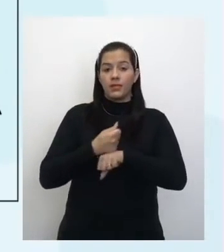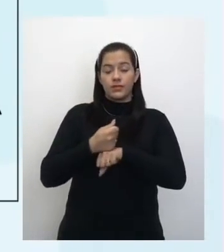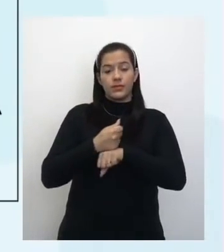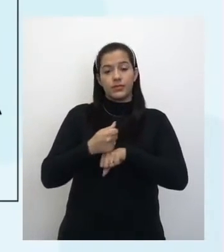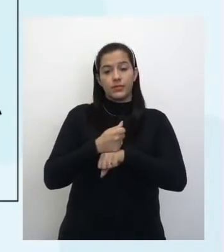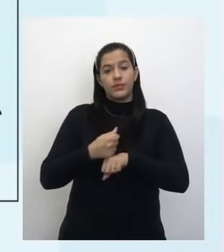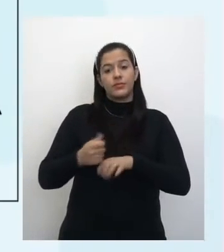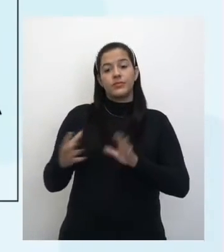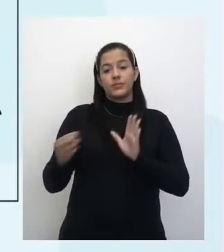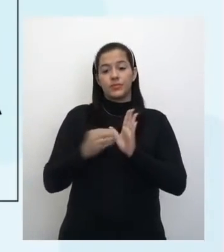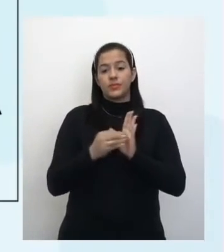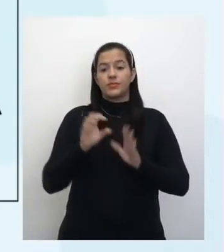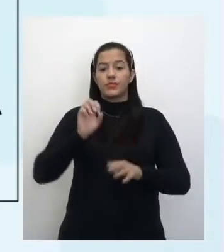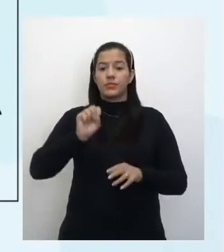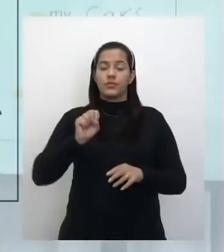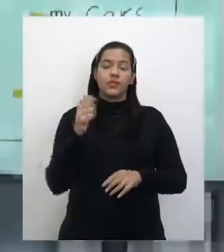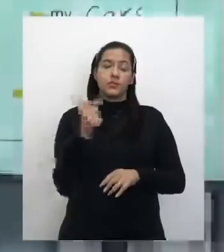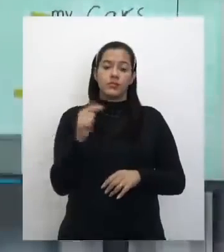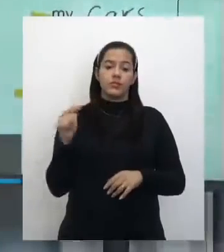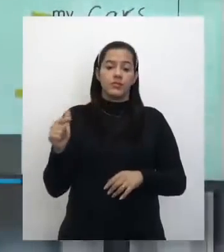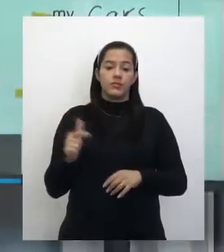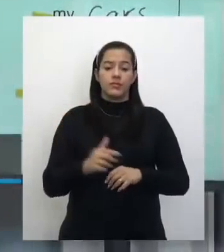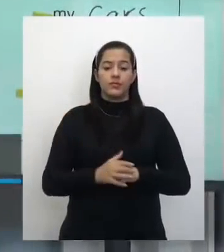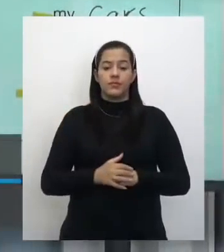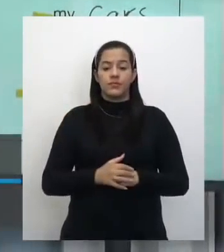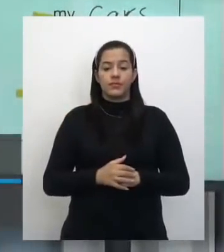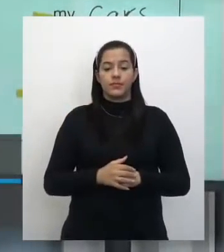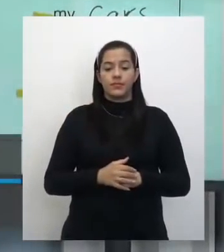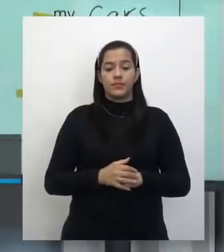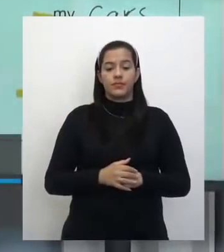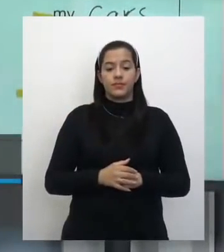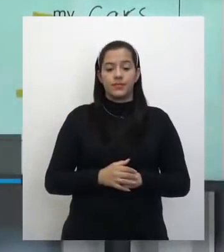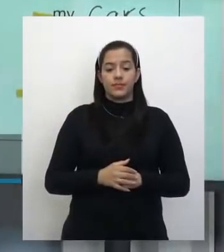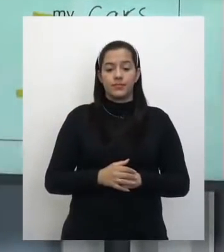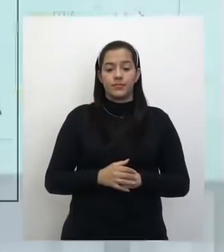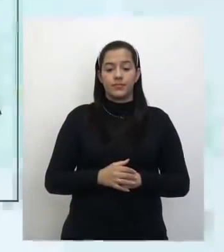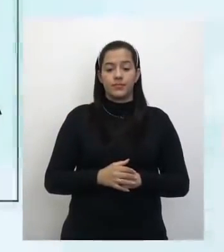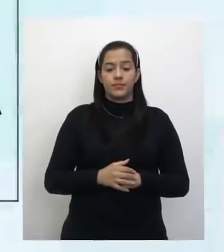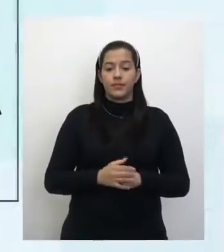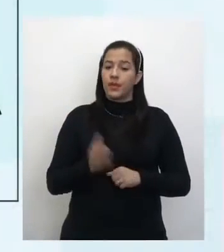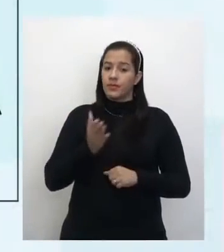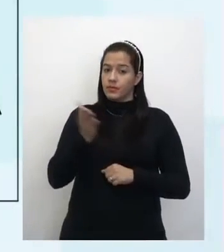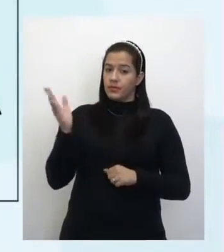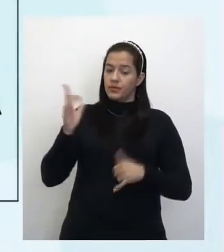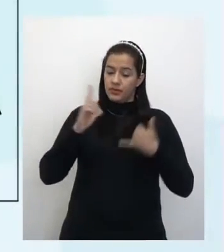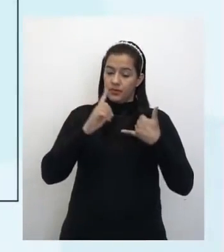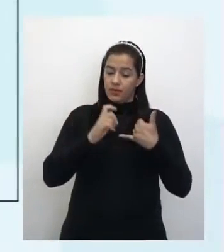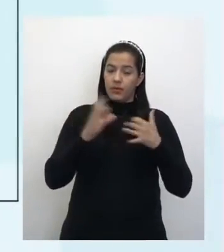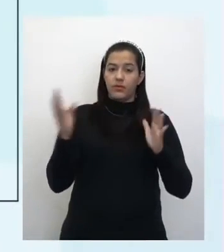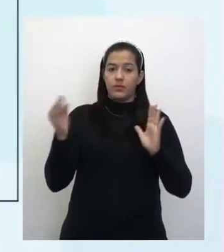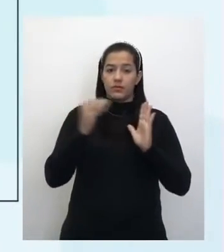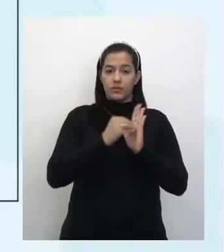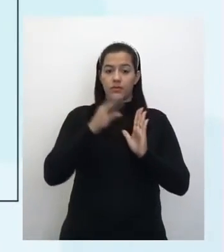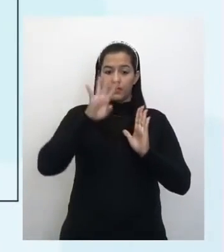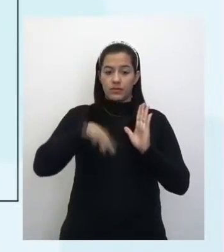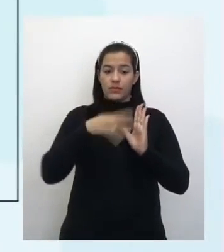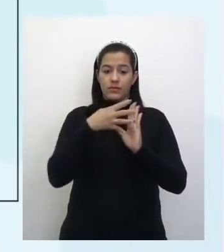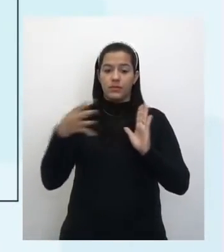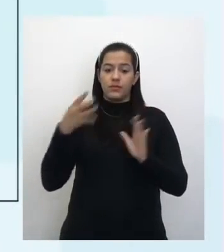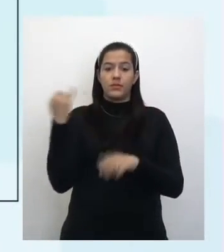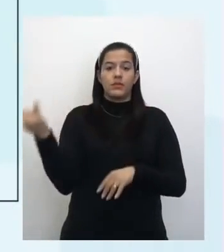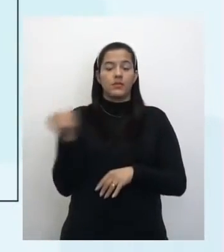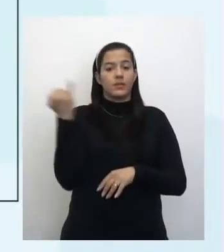em português em inglês não tem cultural vamos dar o deixar aqui vai limpar a tela da o print aí coloca no caderno essa tabela tem